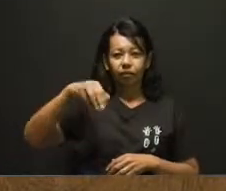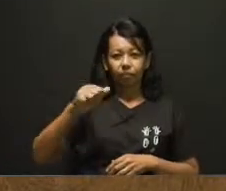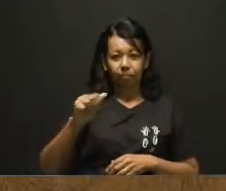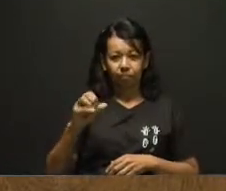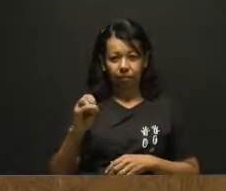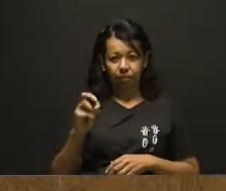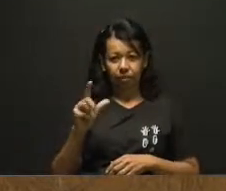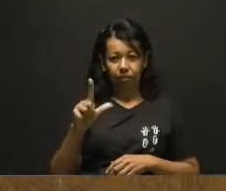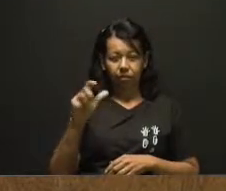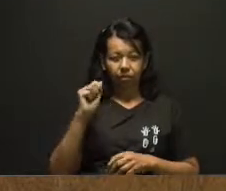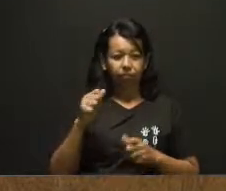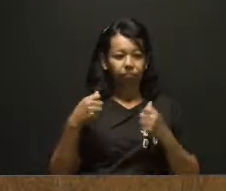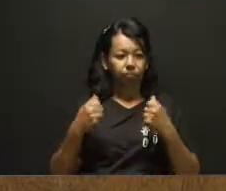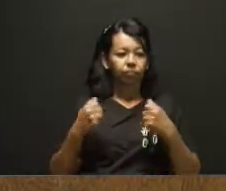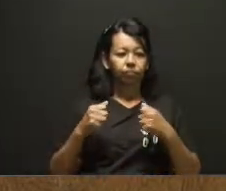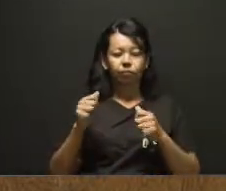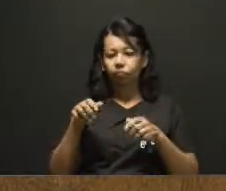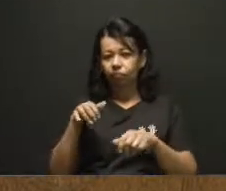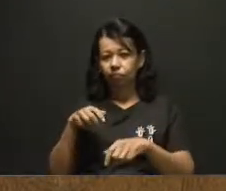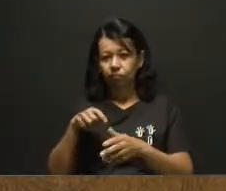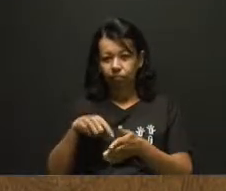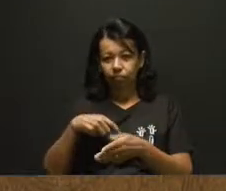para que faça as suas considerações